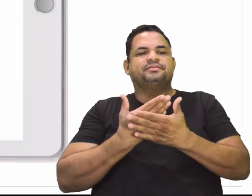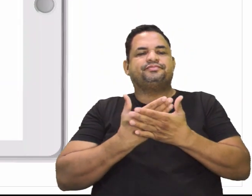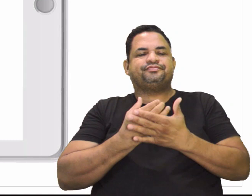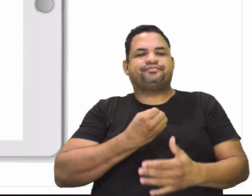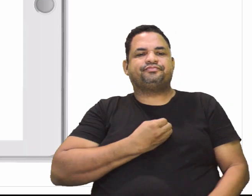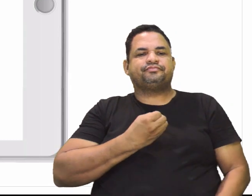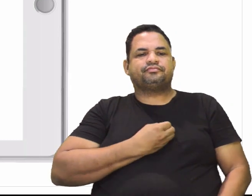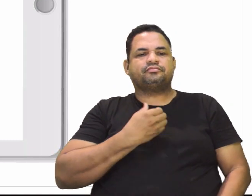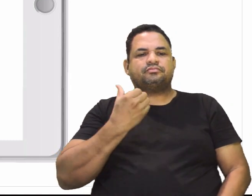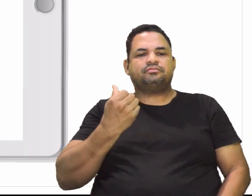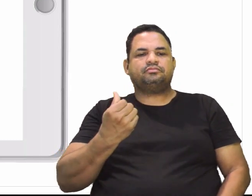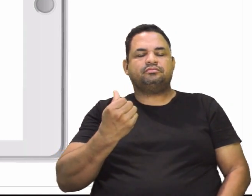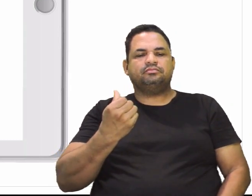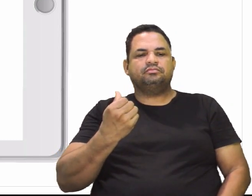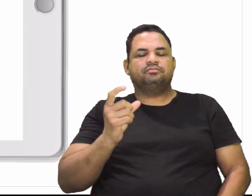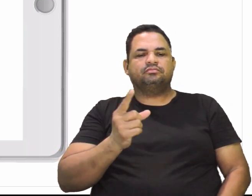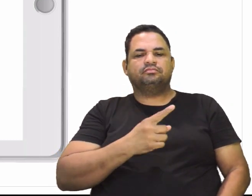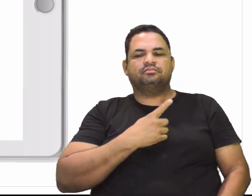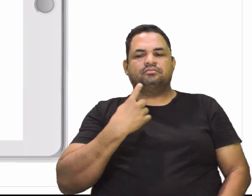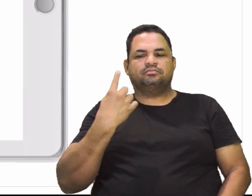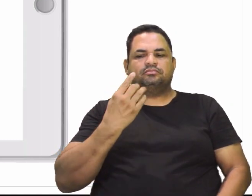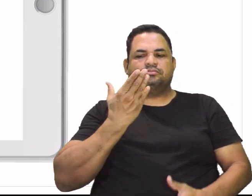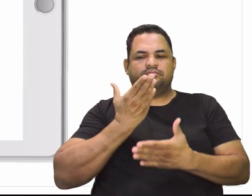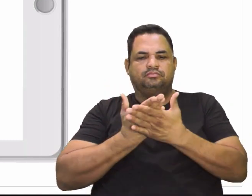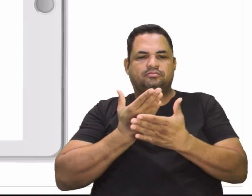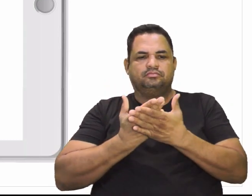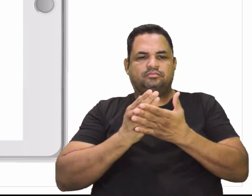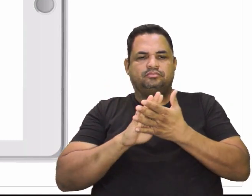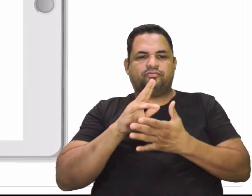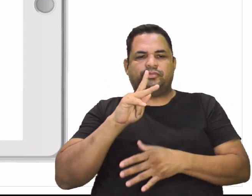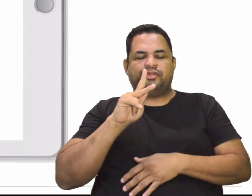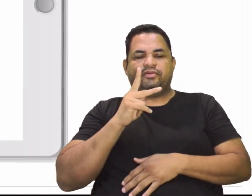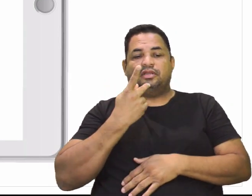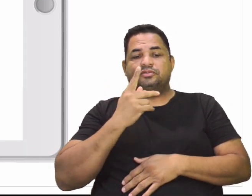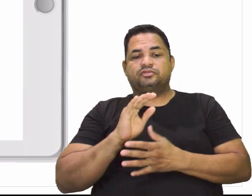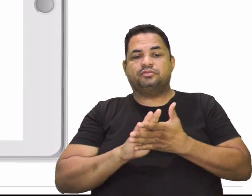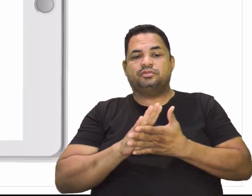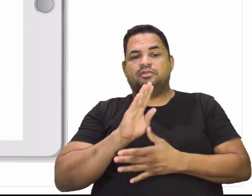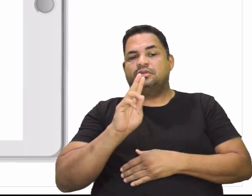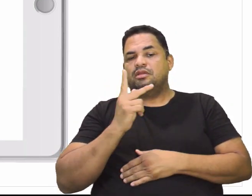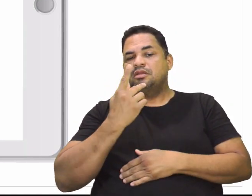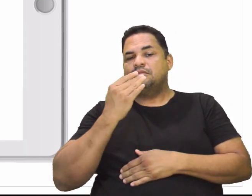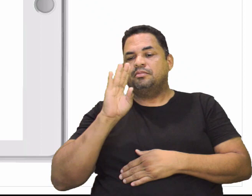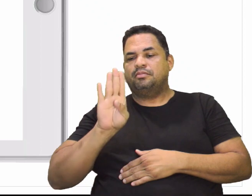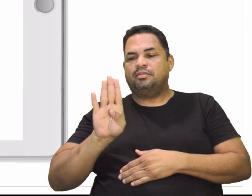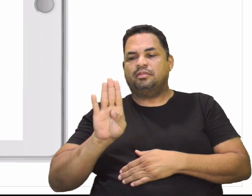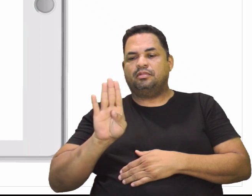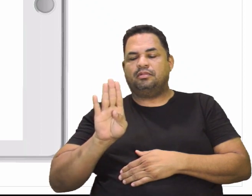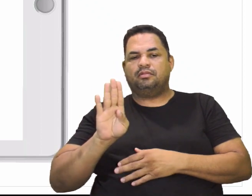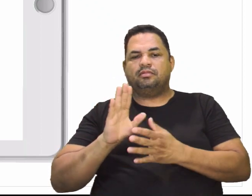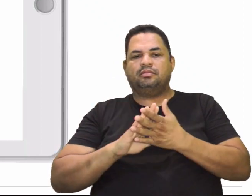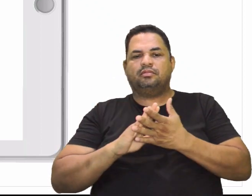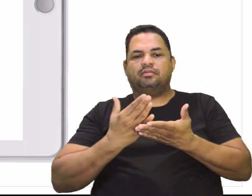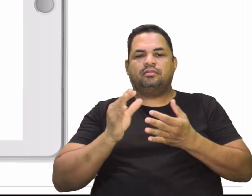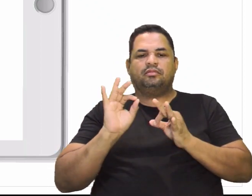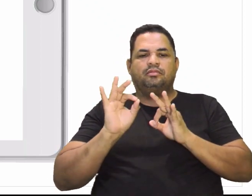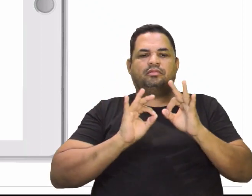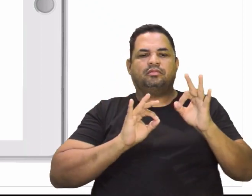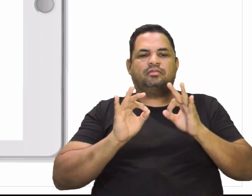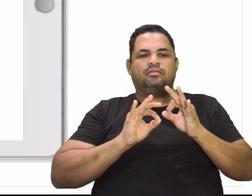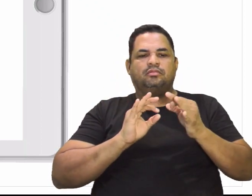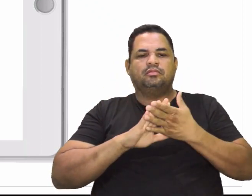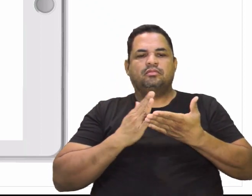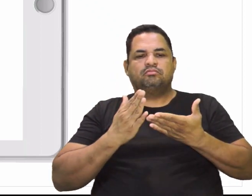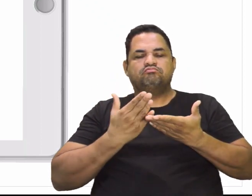6, nós falamos sobre os hebreus. Quem são os hebreus? A vocação marítima e comercial